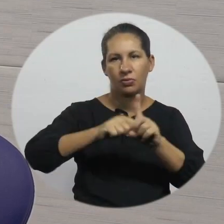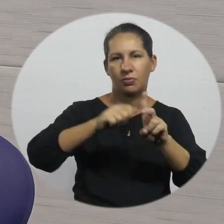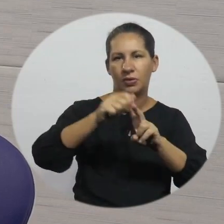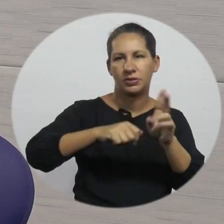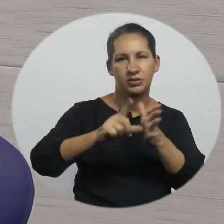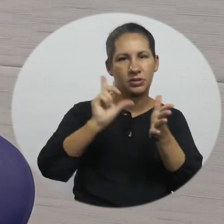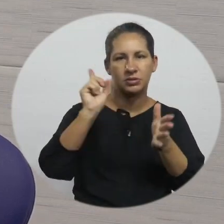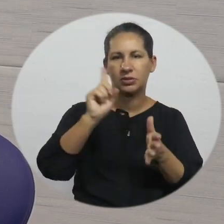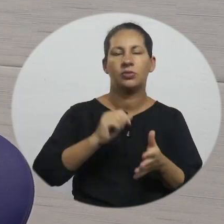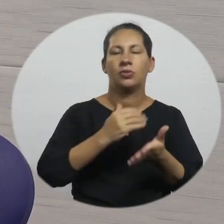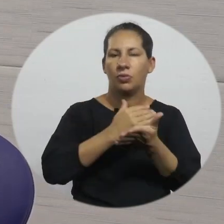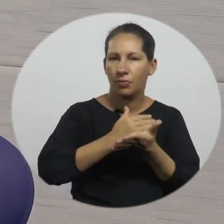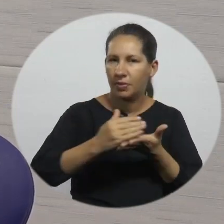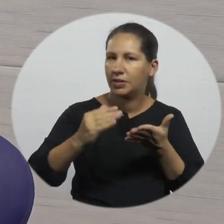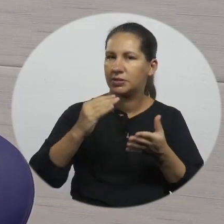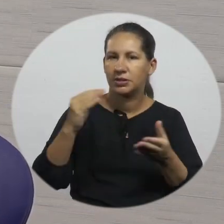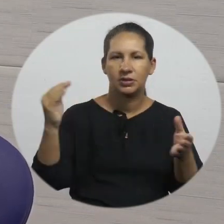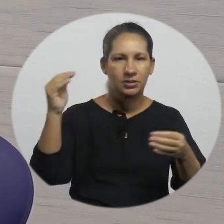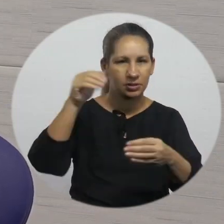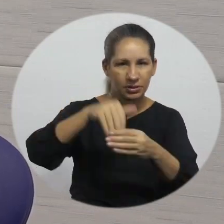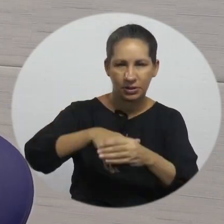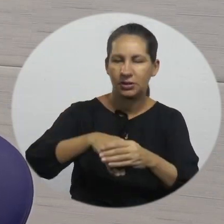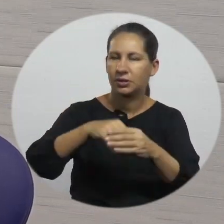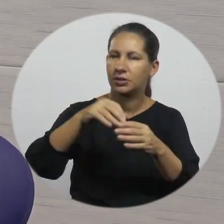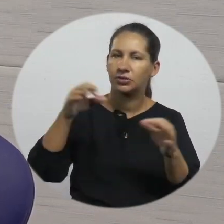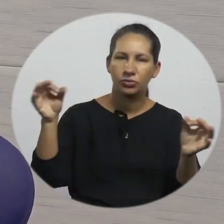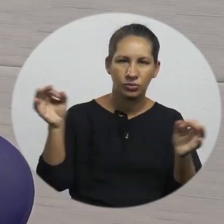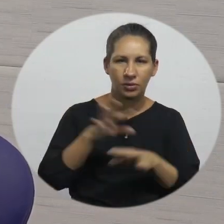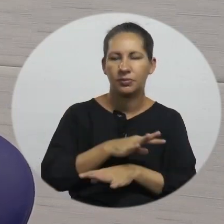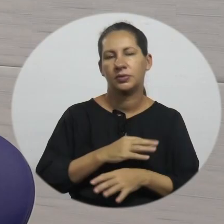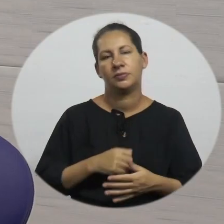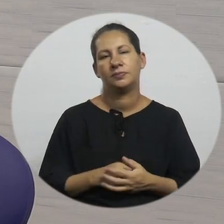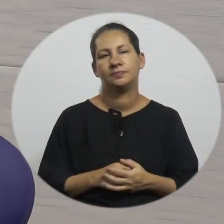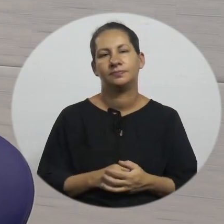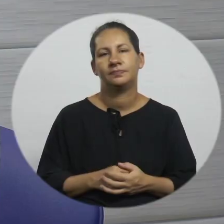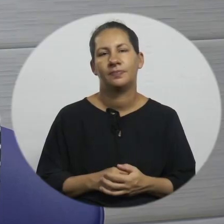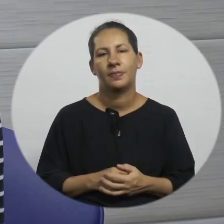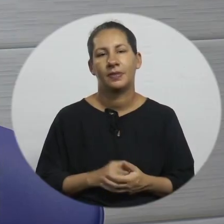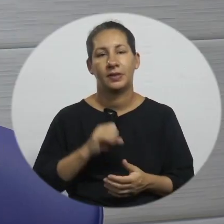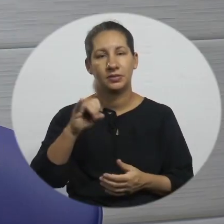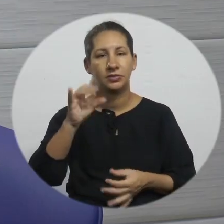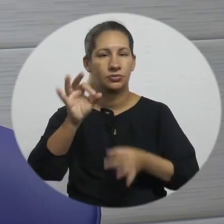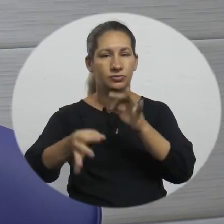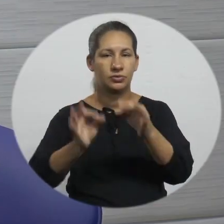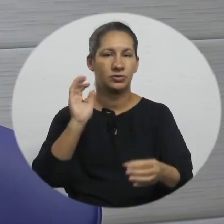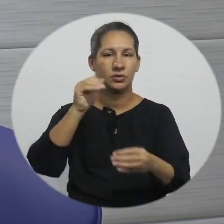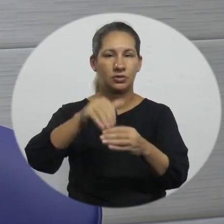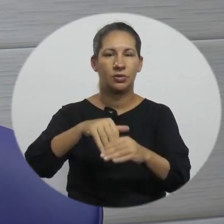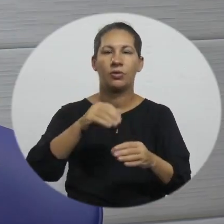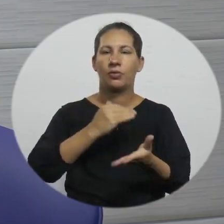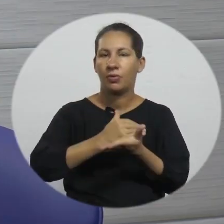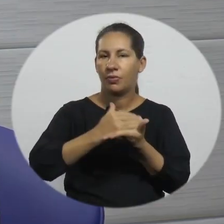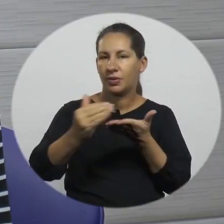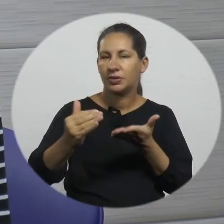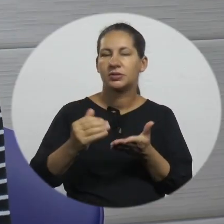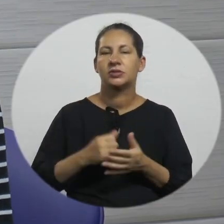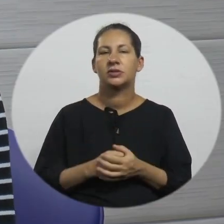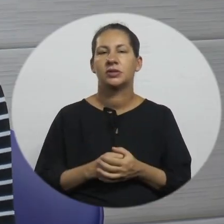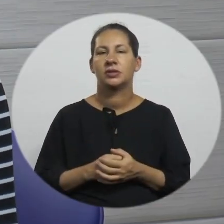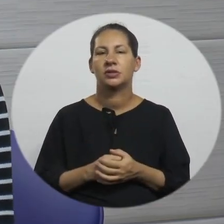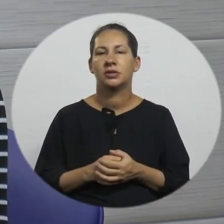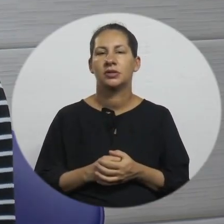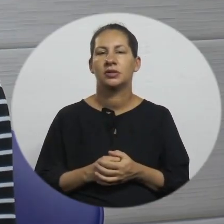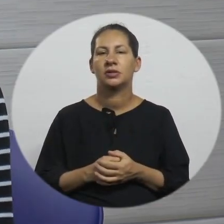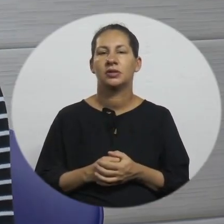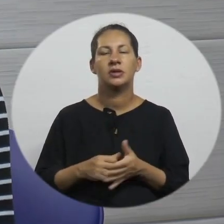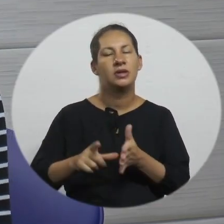se inicia logo após que encerra uma eleição, se inicia o planejamento da seguinte. E se a Justiça Eleitoral começa a preparar as eleições